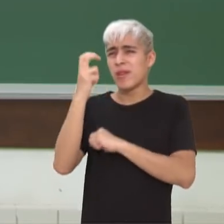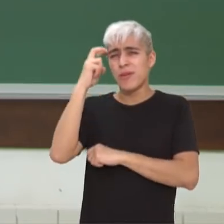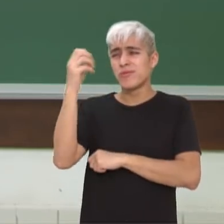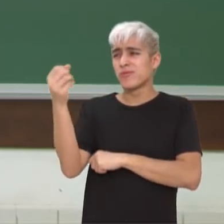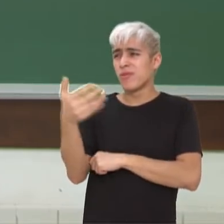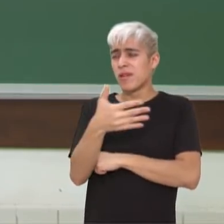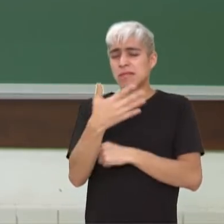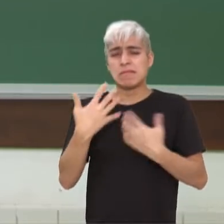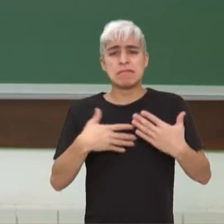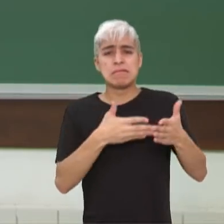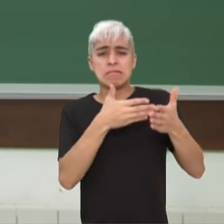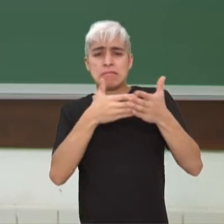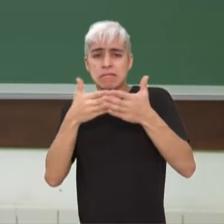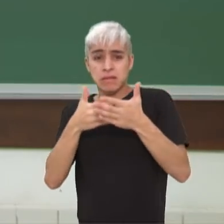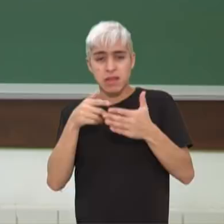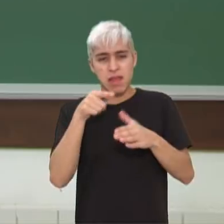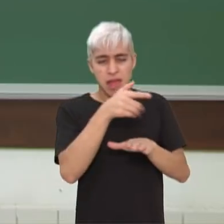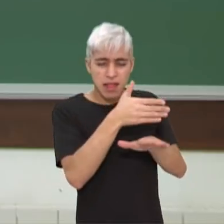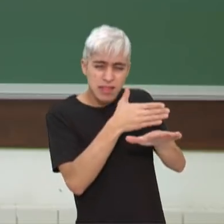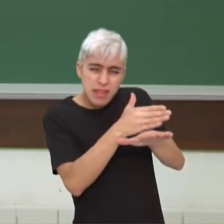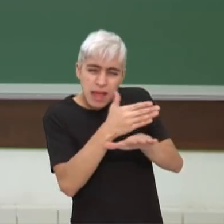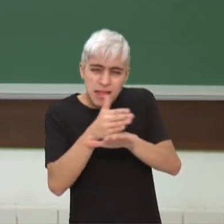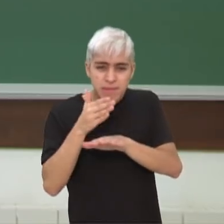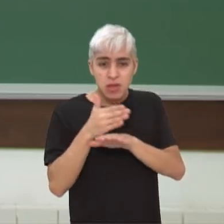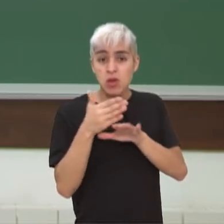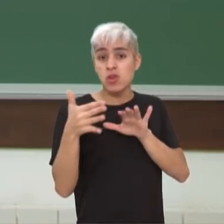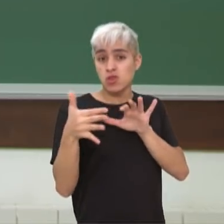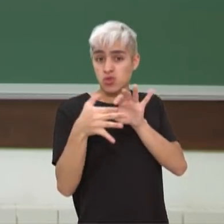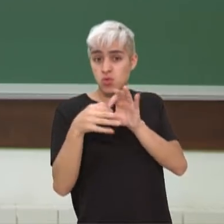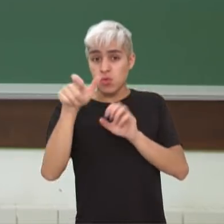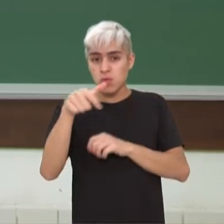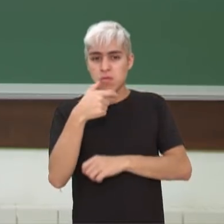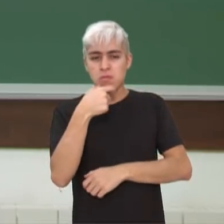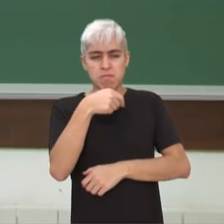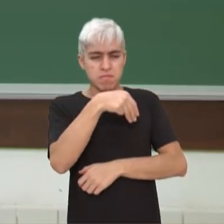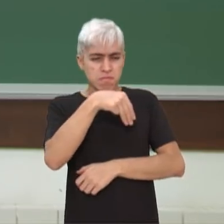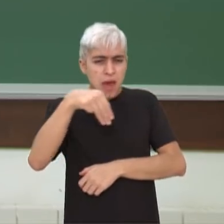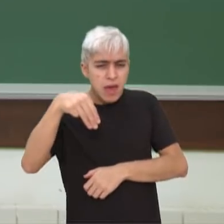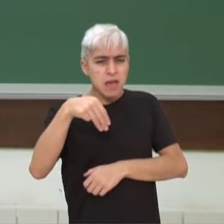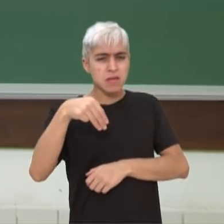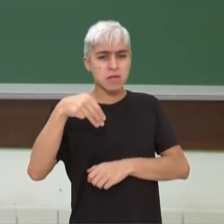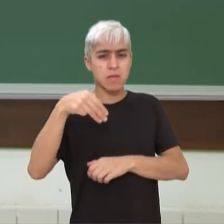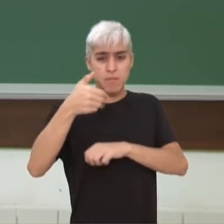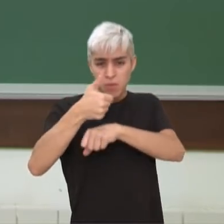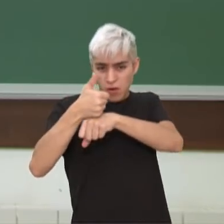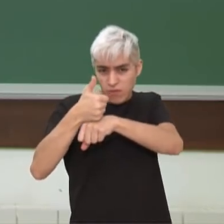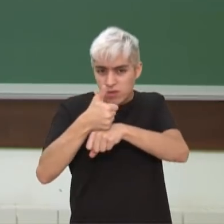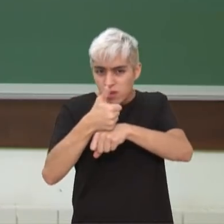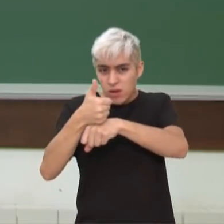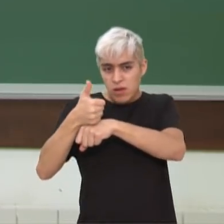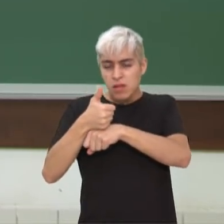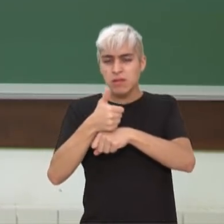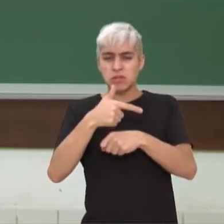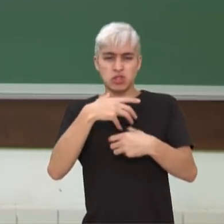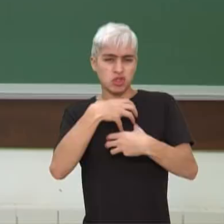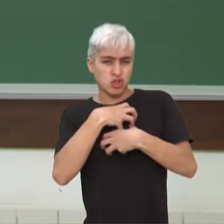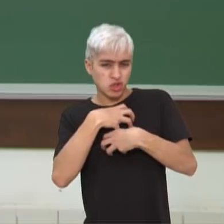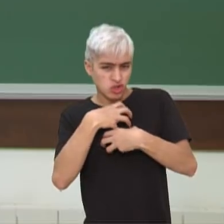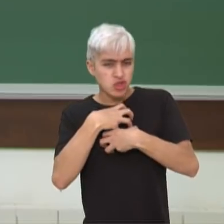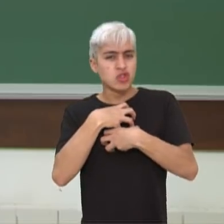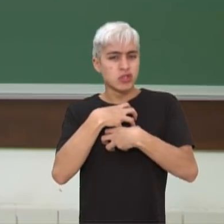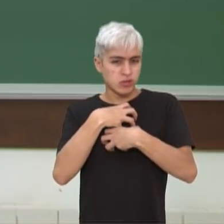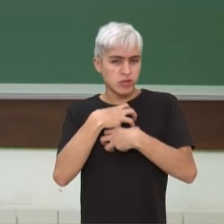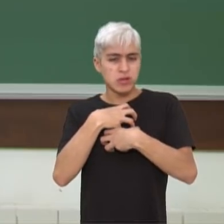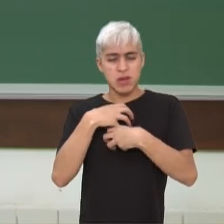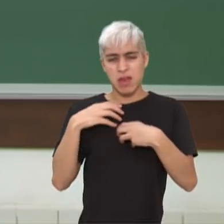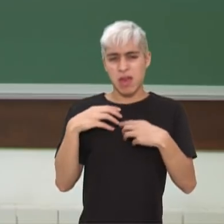Então, através de alguns treinamentos, juntamente com um mestre, com um profissional ali, que exerce ali alguns